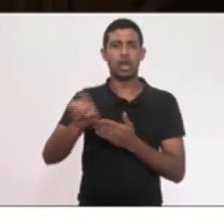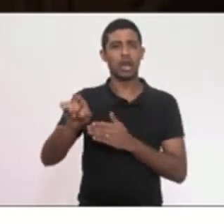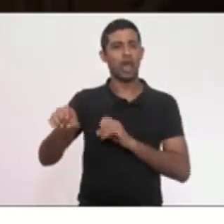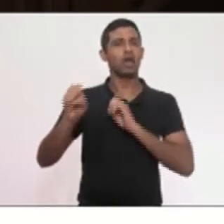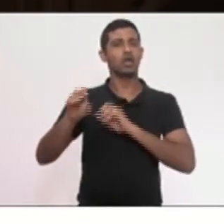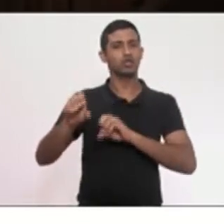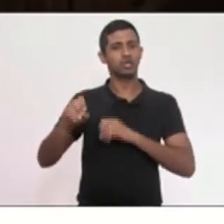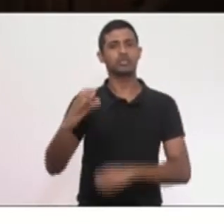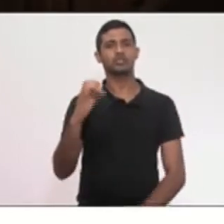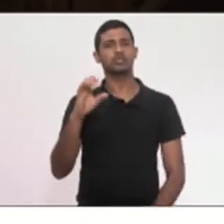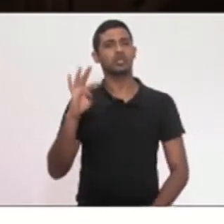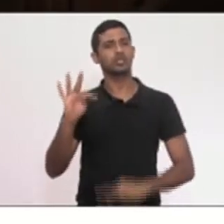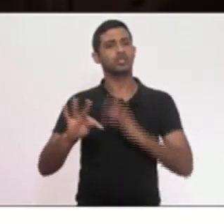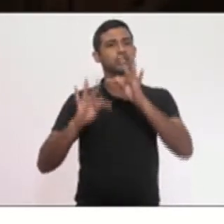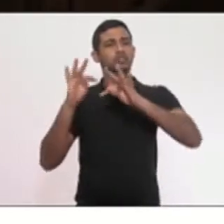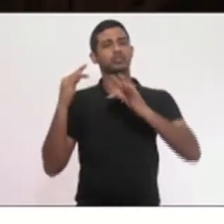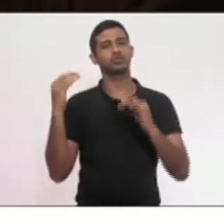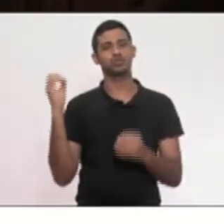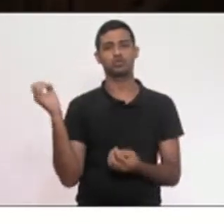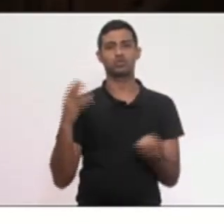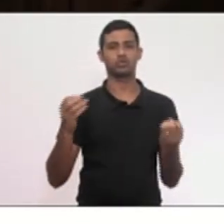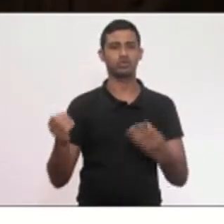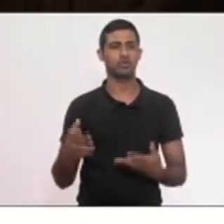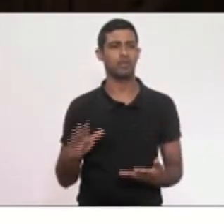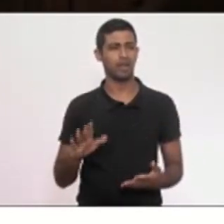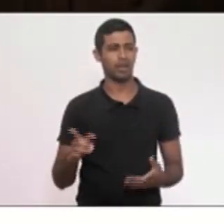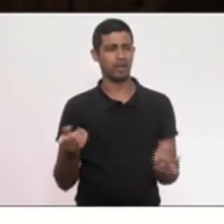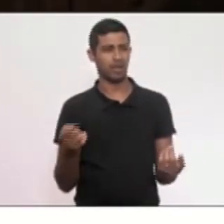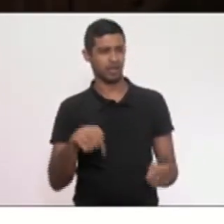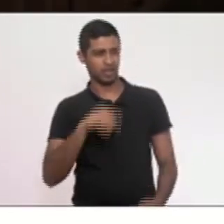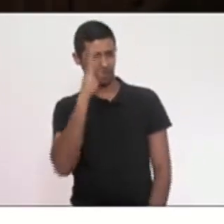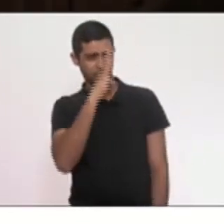ciência, pesquisa e inovação. O Brasil faz o contrário.